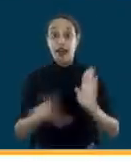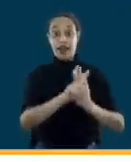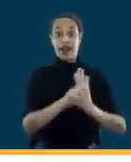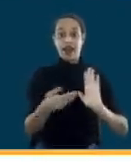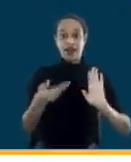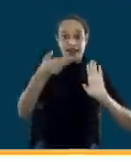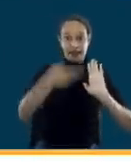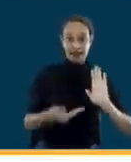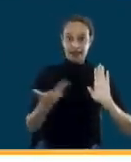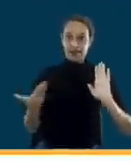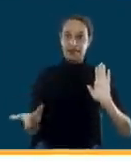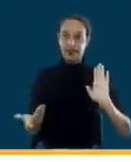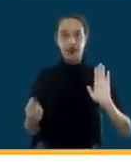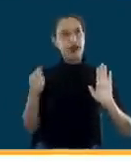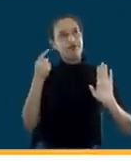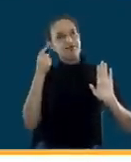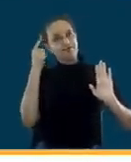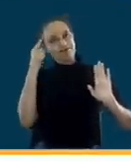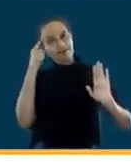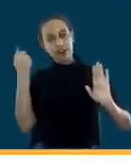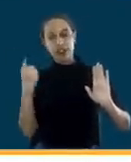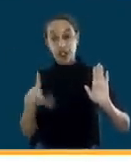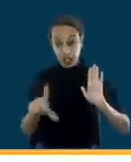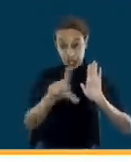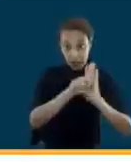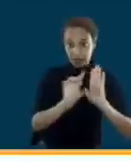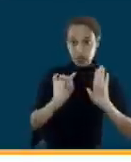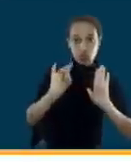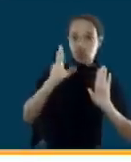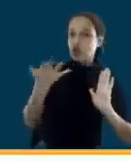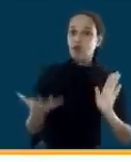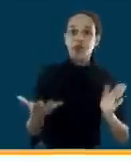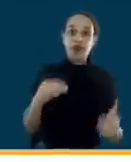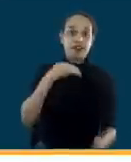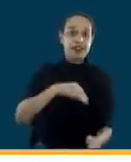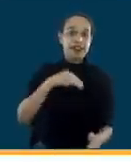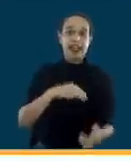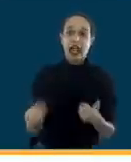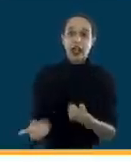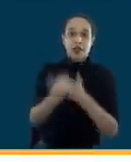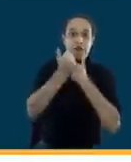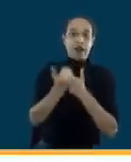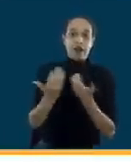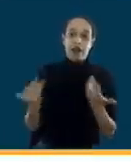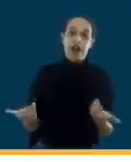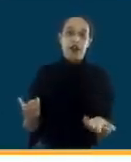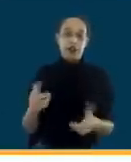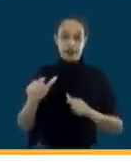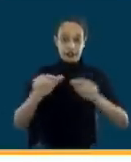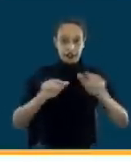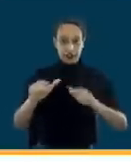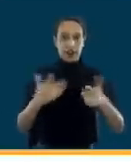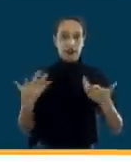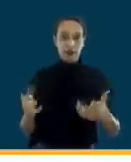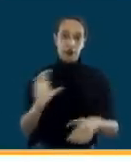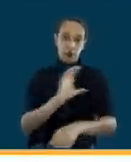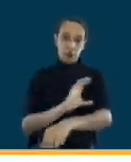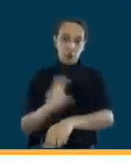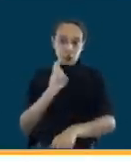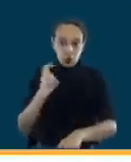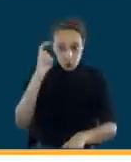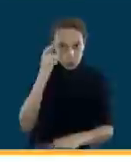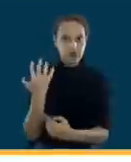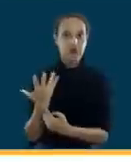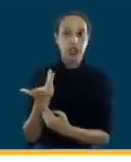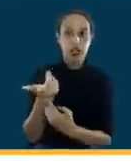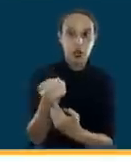só para essa assistência emergencial, para trabalhadores e trabalhadoras da cultura que estão numa situação de extrema vulnerabilidade por